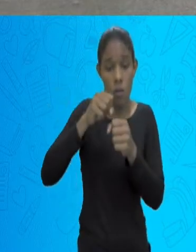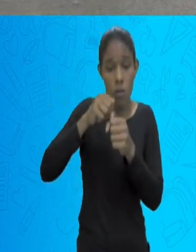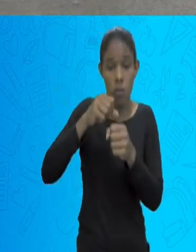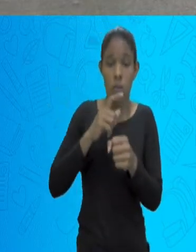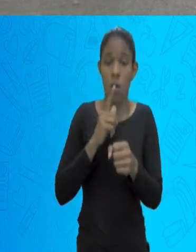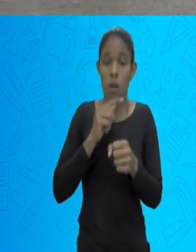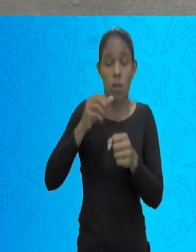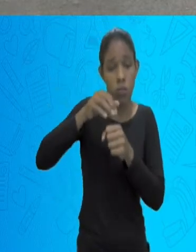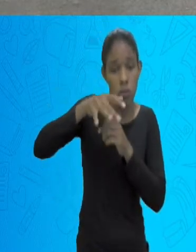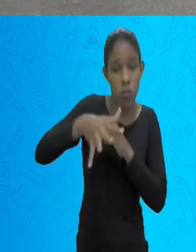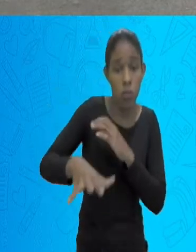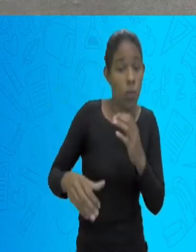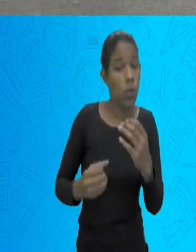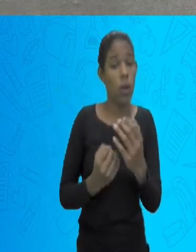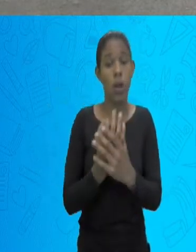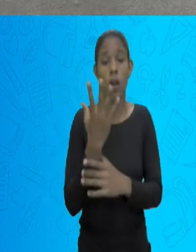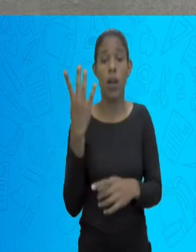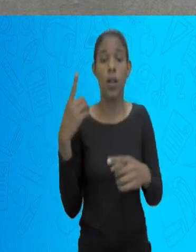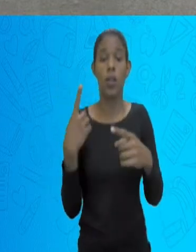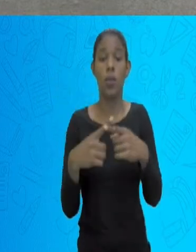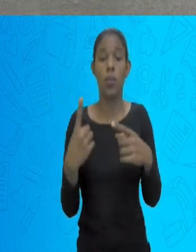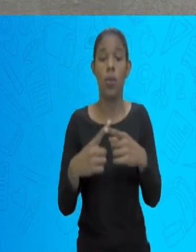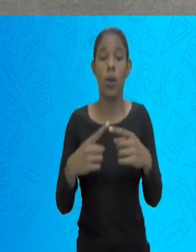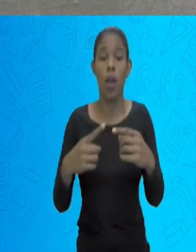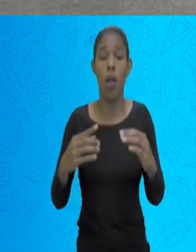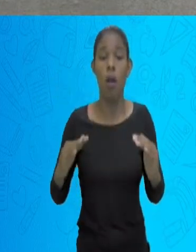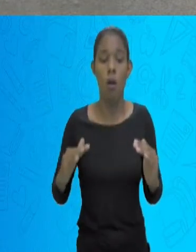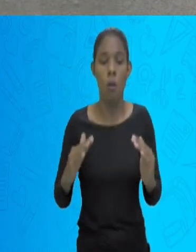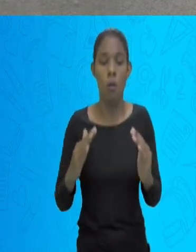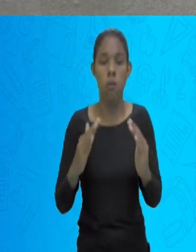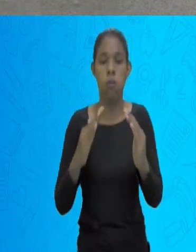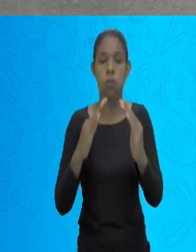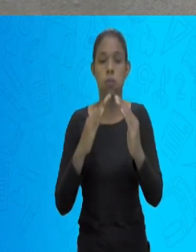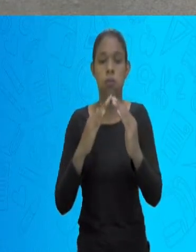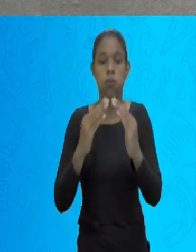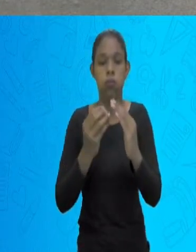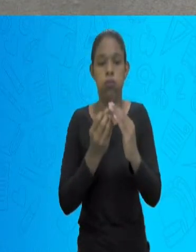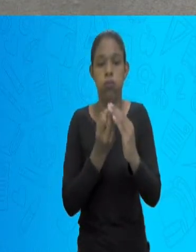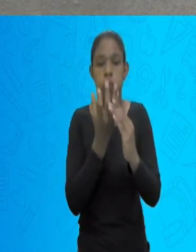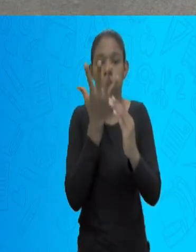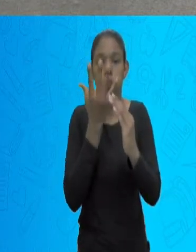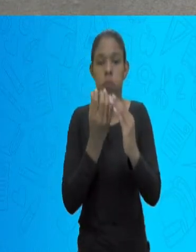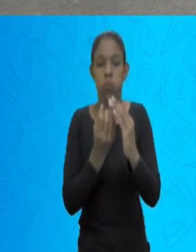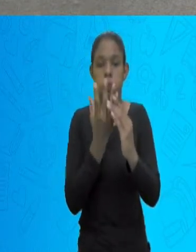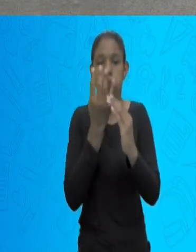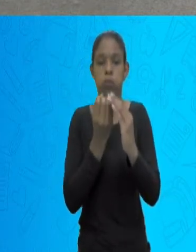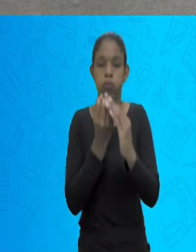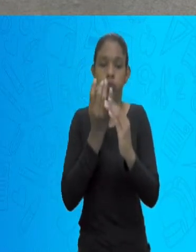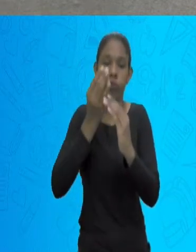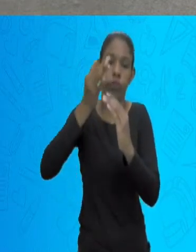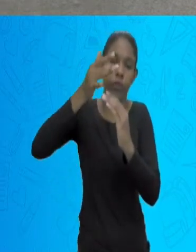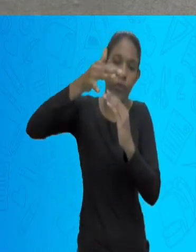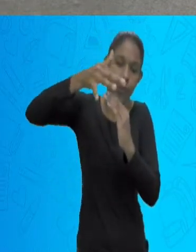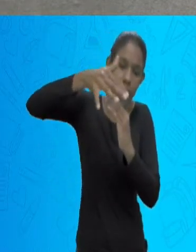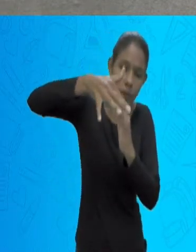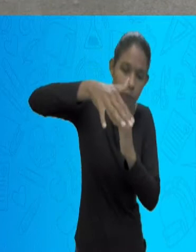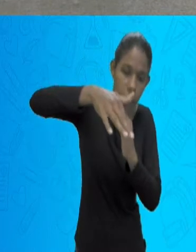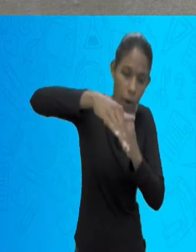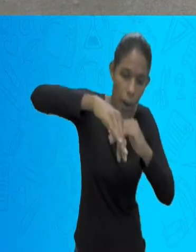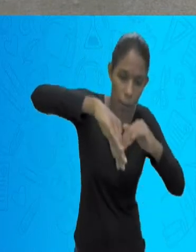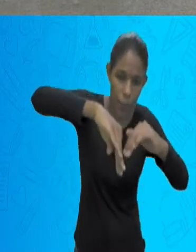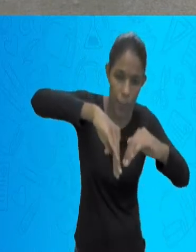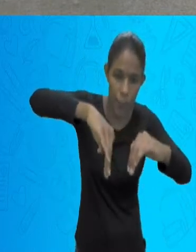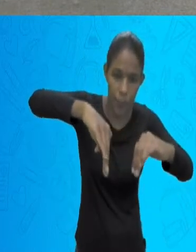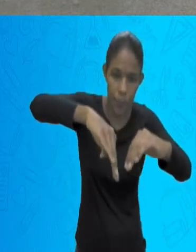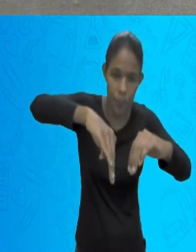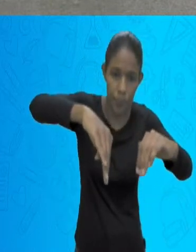ser criada, devido às lavas vulcânicas. O vulcão solta aquela lava, ela se